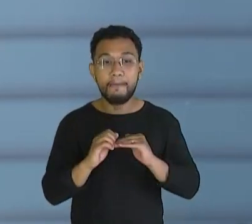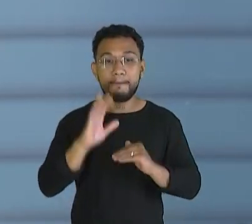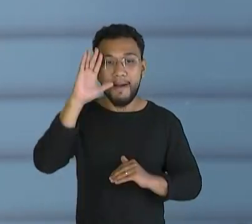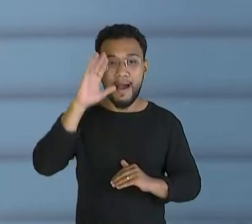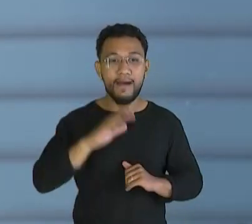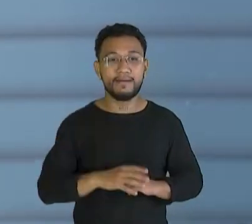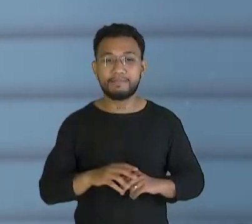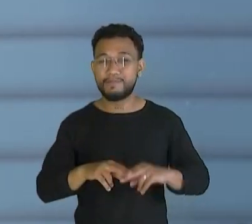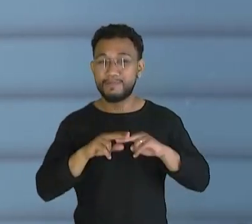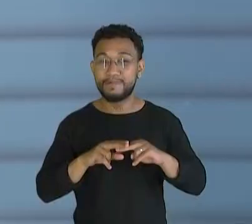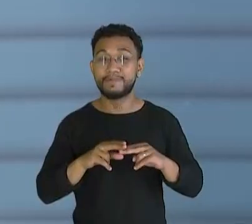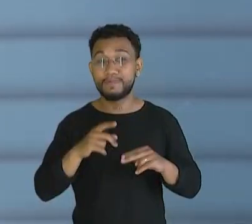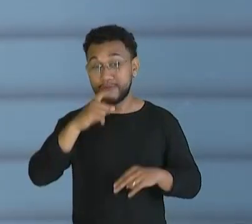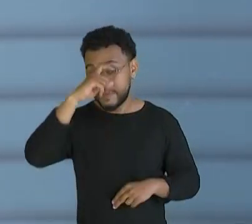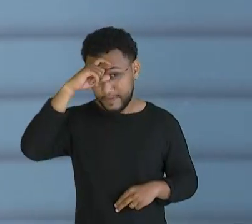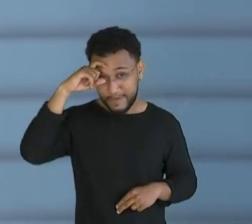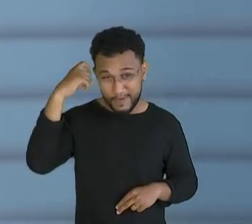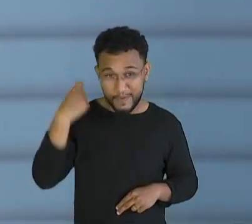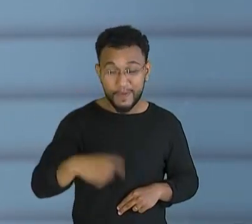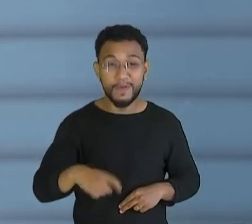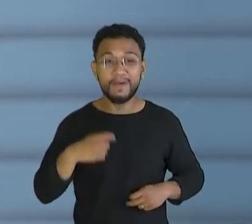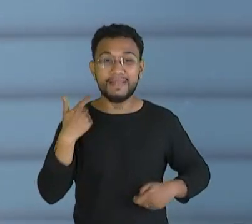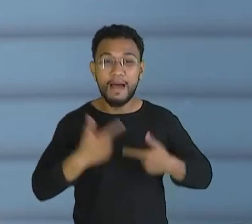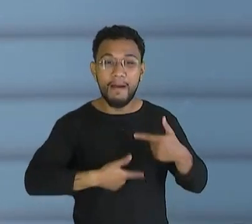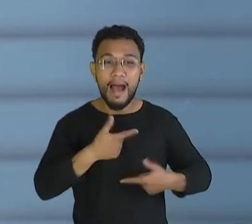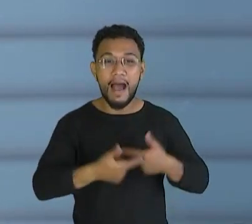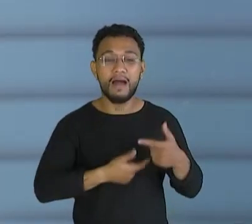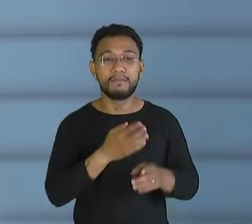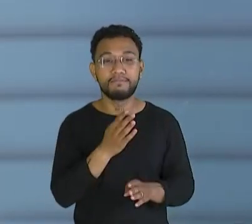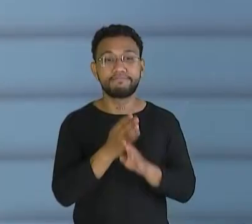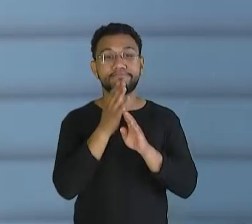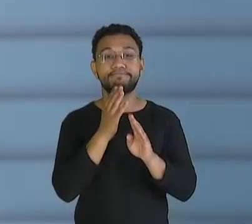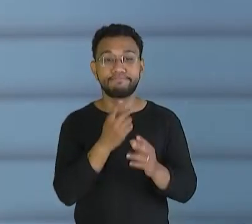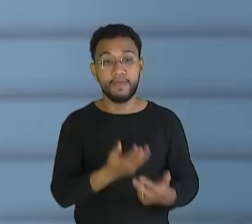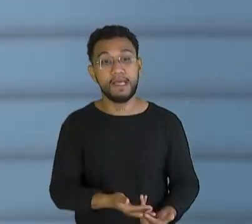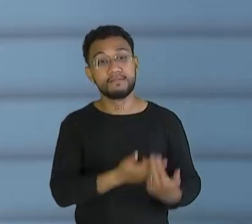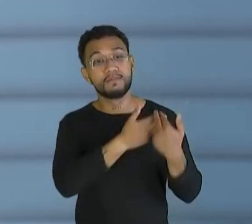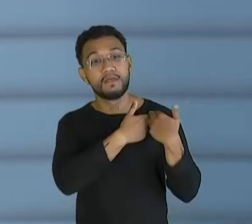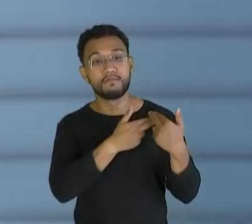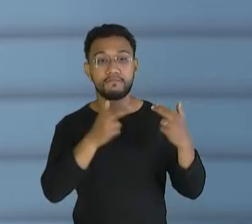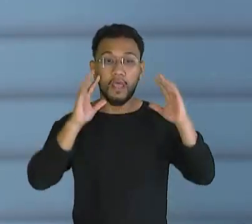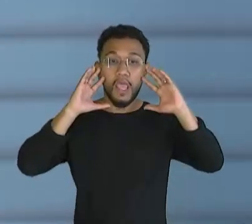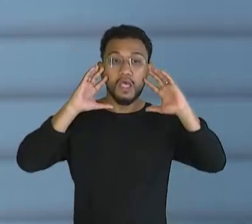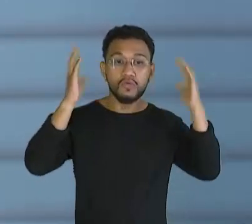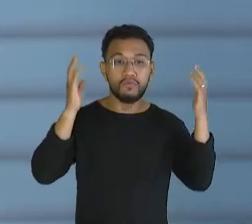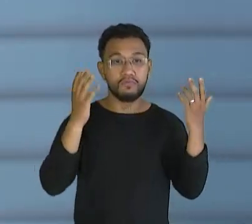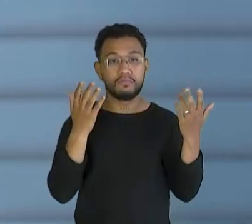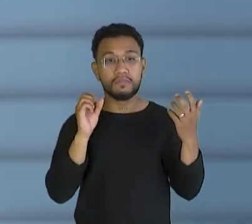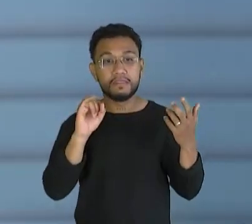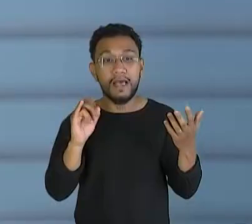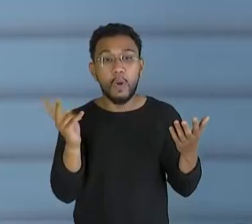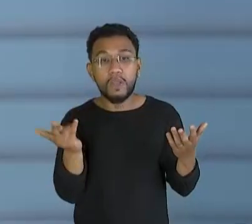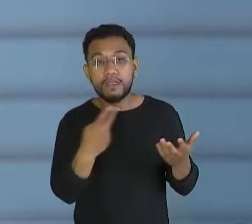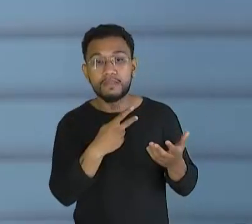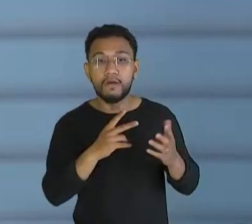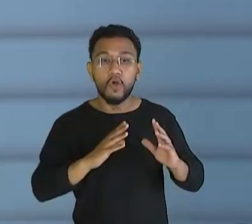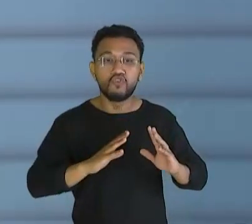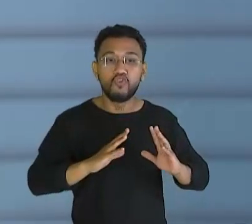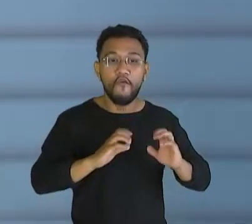dá muito trabalho internamente, porque a gente acaba ficando responsável por resolver qualquer tipo de conflito,